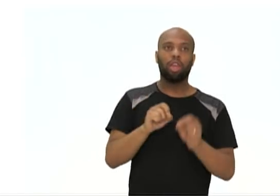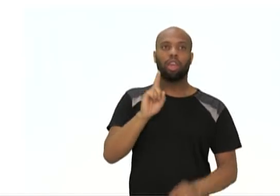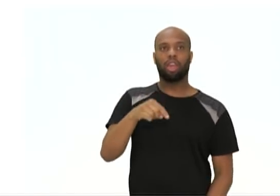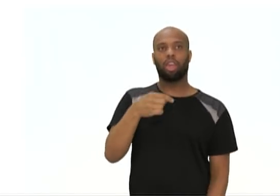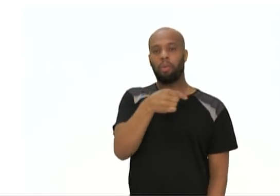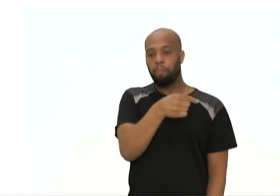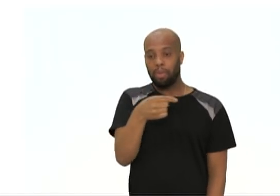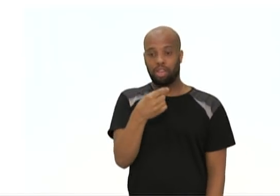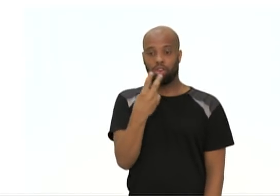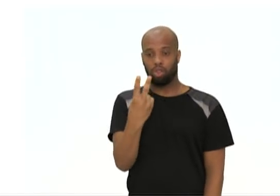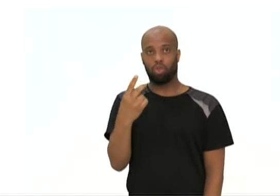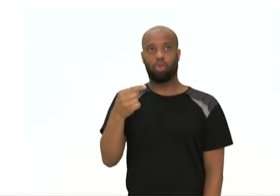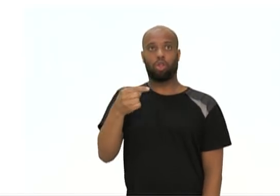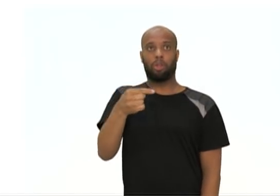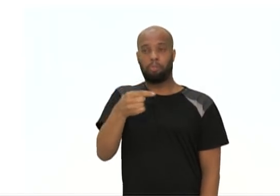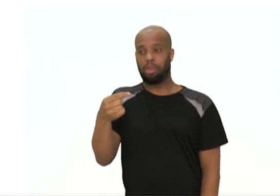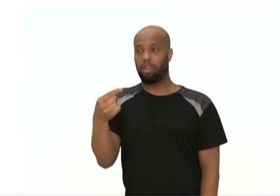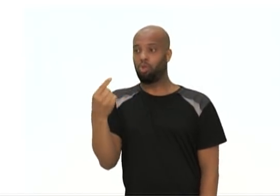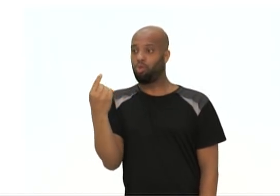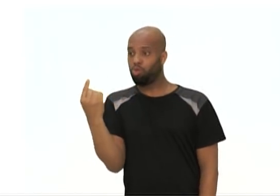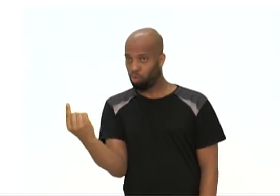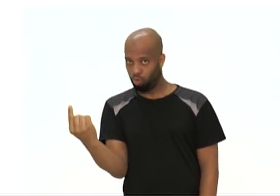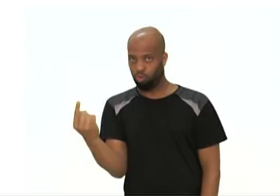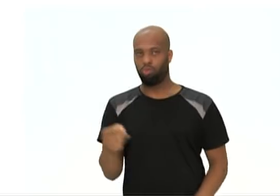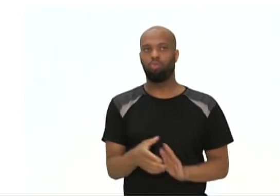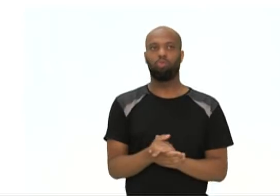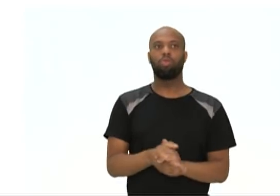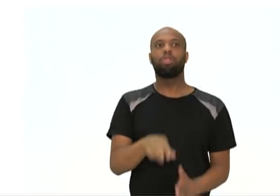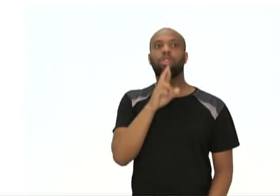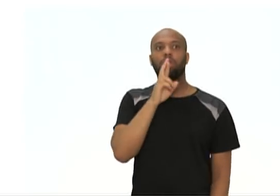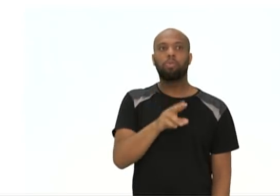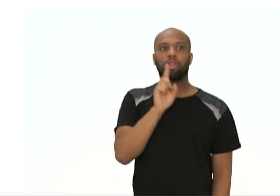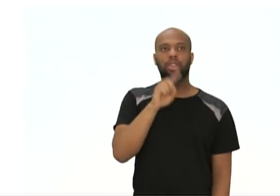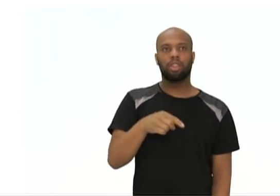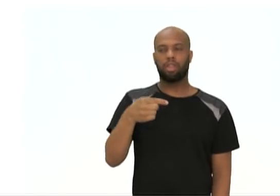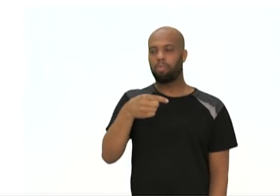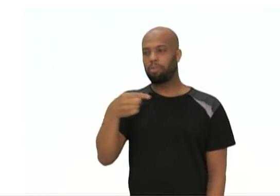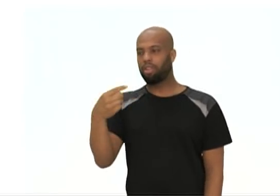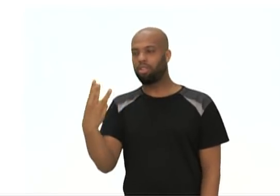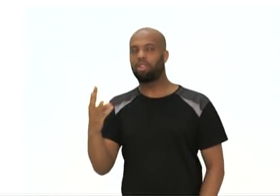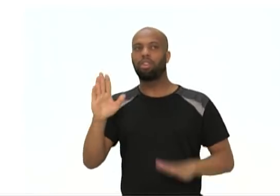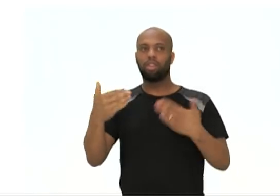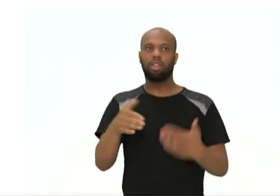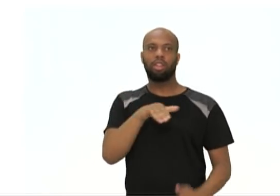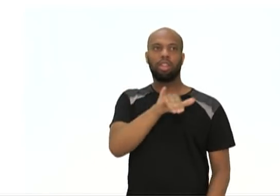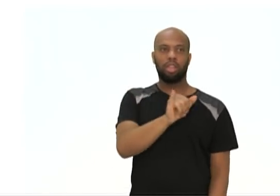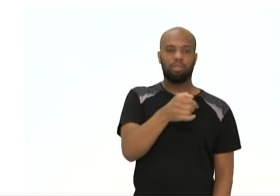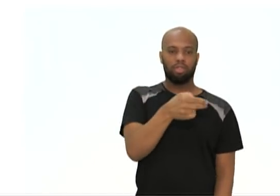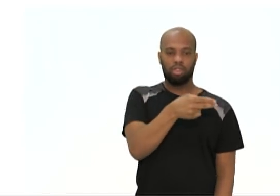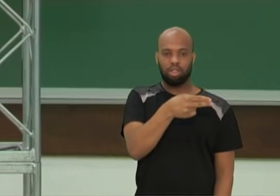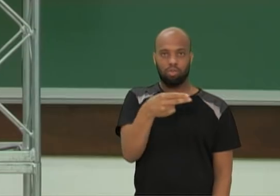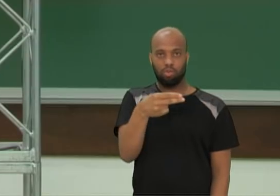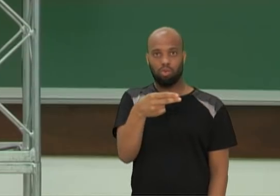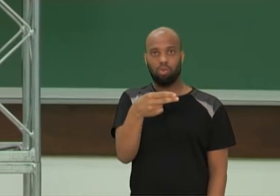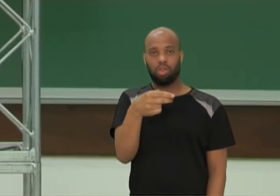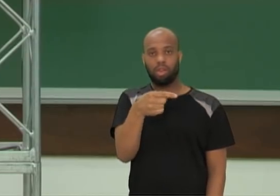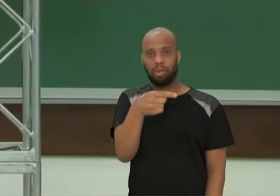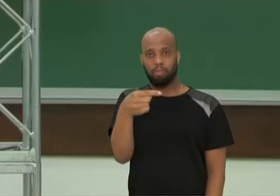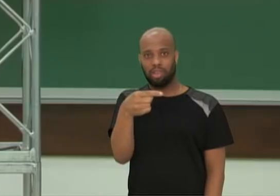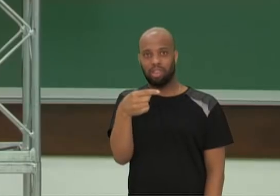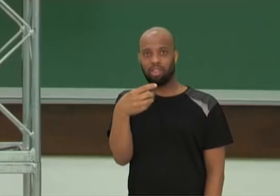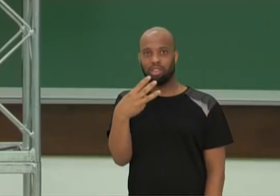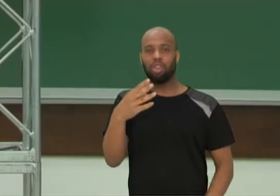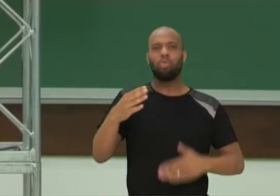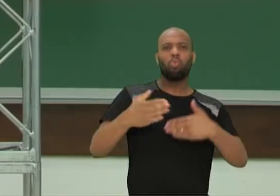menos 2 menos o c que é 1, então fica menos 3. A reta é y igual a menos 3. Para